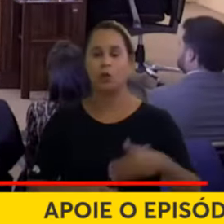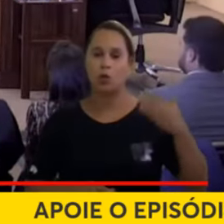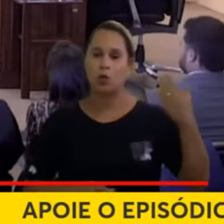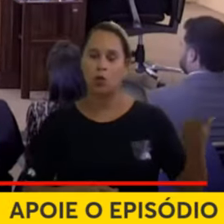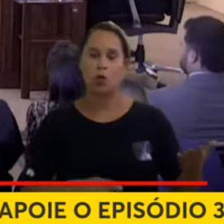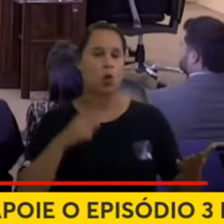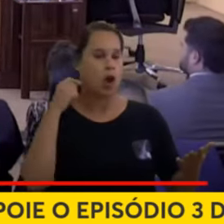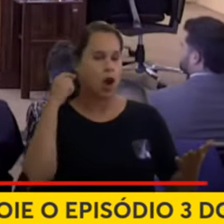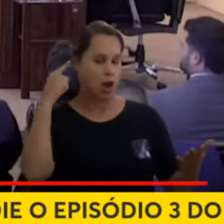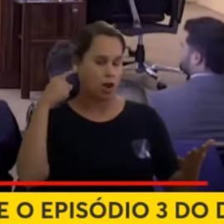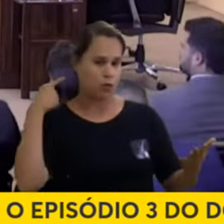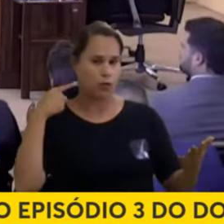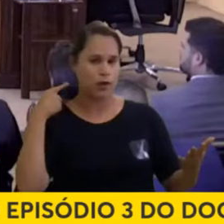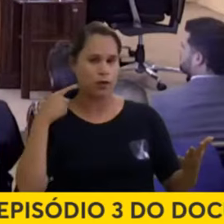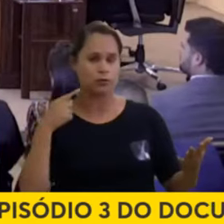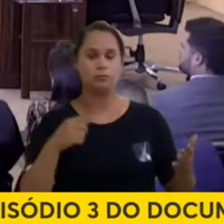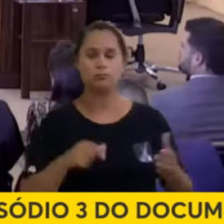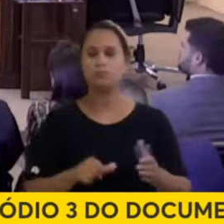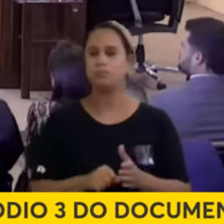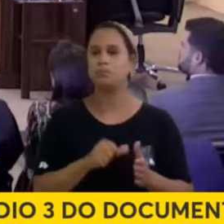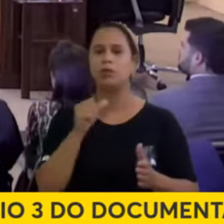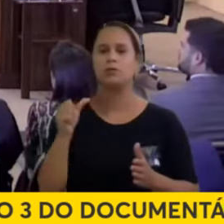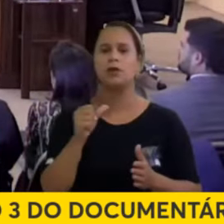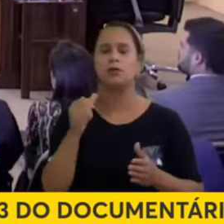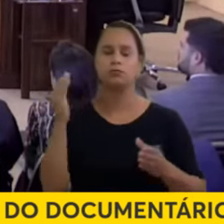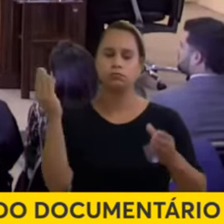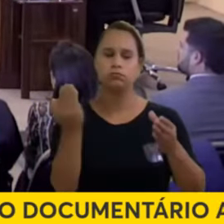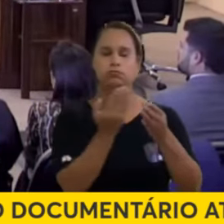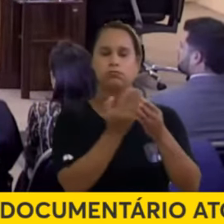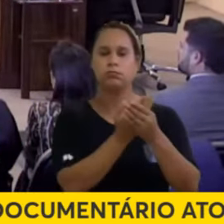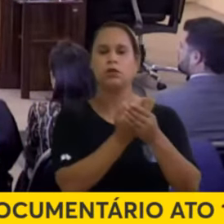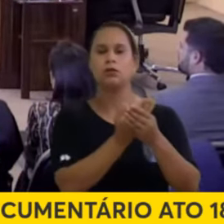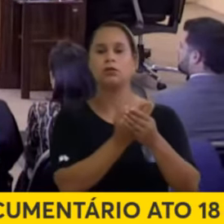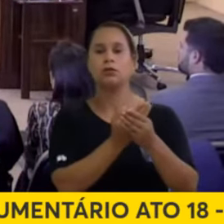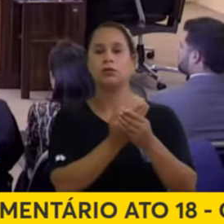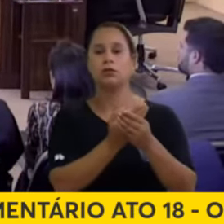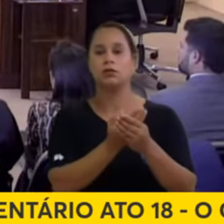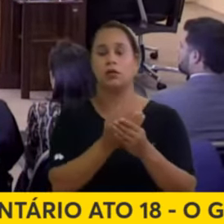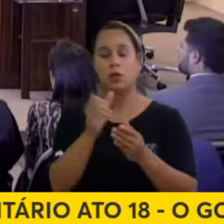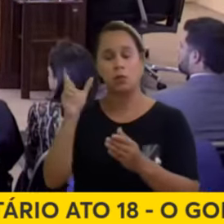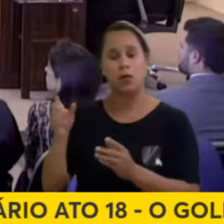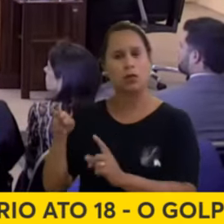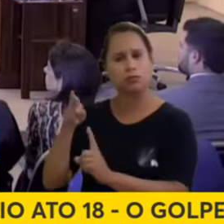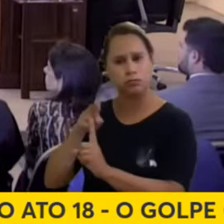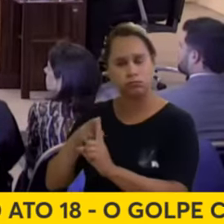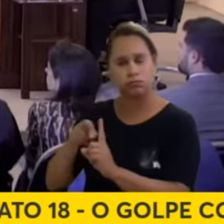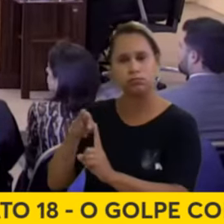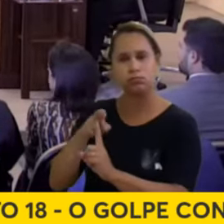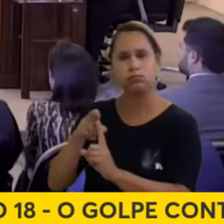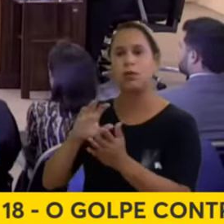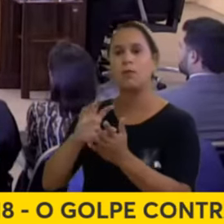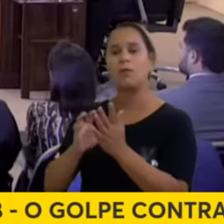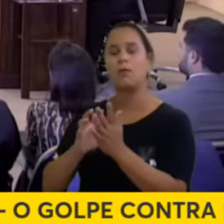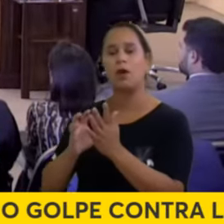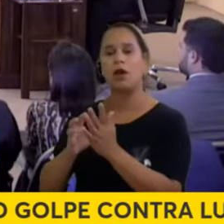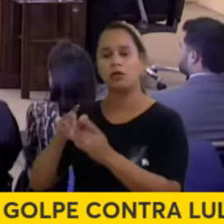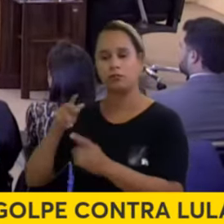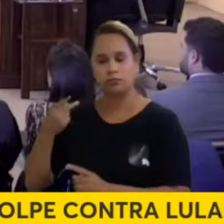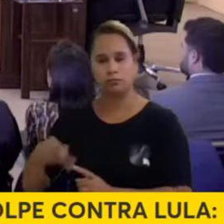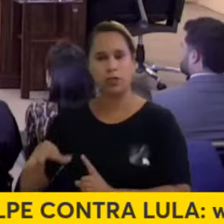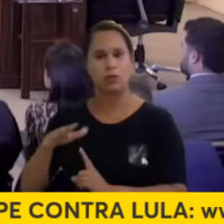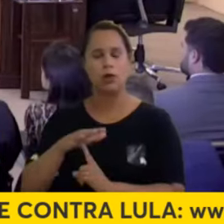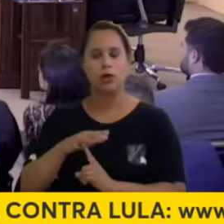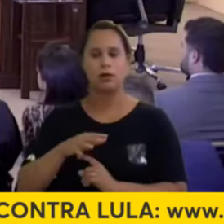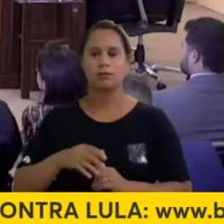primeiro processo advogado do investigante partido Liberal Paraná PR Estado senhor presidente S peço a palavra só para